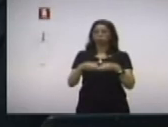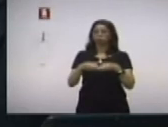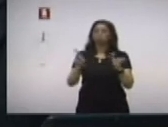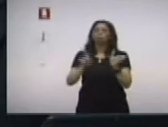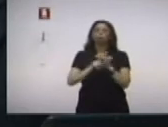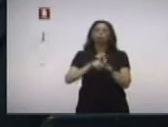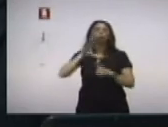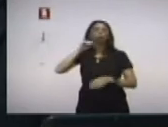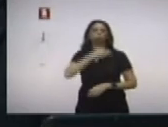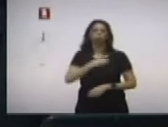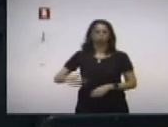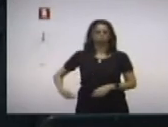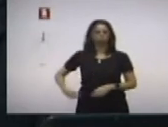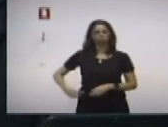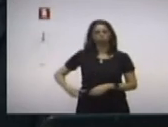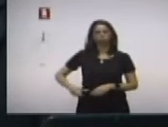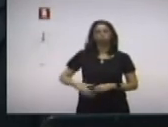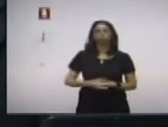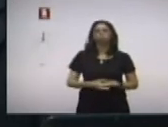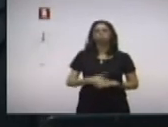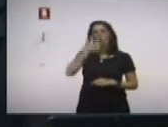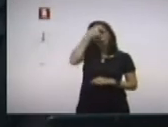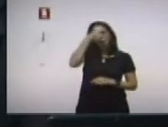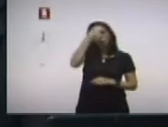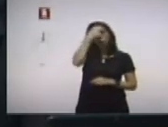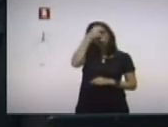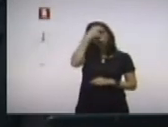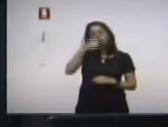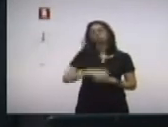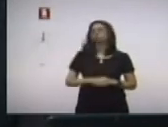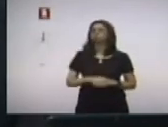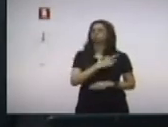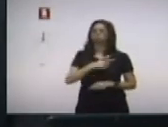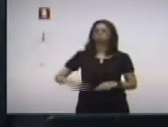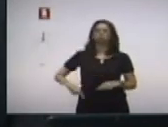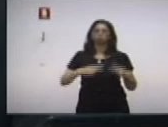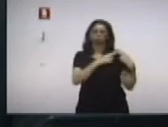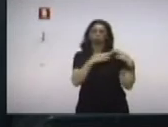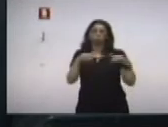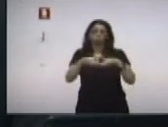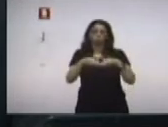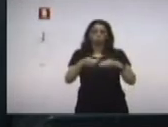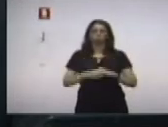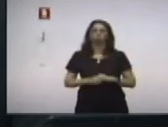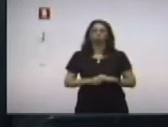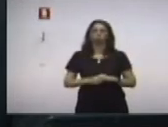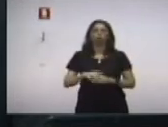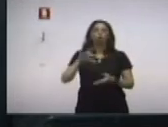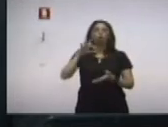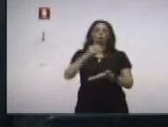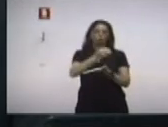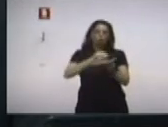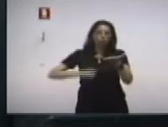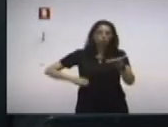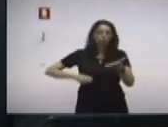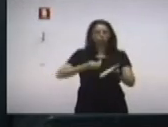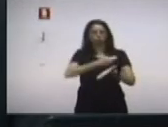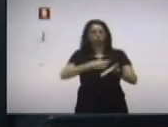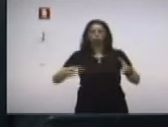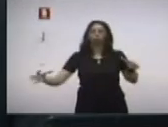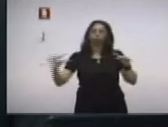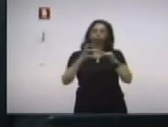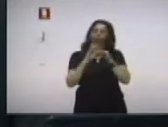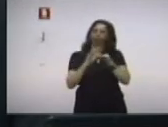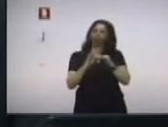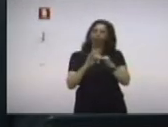assuntos relacionados a funcionalismo e de ursinho e até saber se é possível a gente fazer um ofício conjunto enfim para saber a real